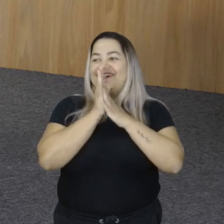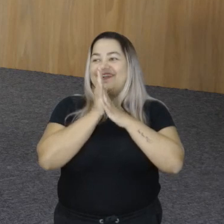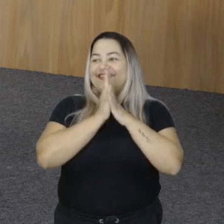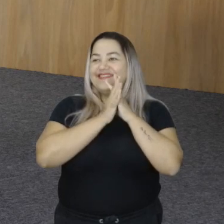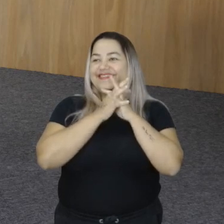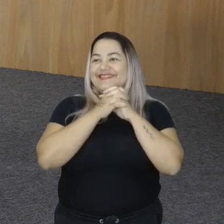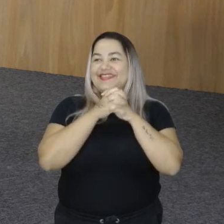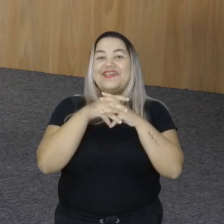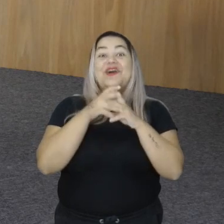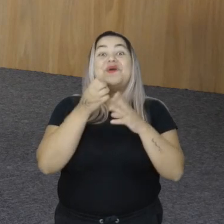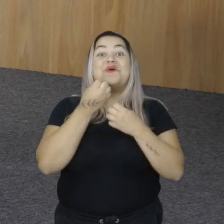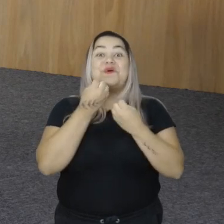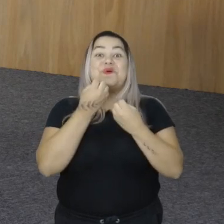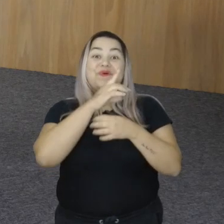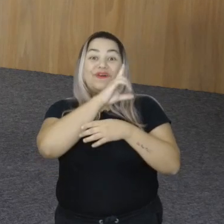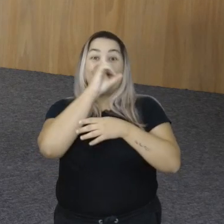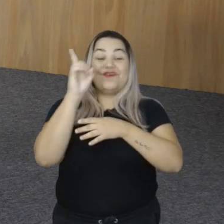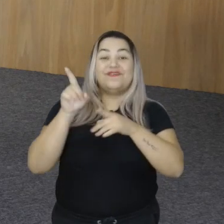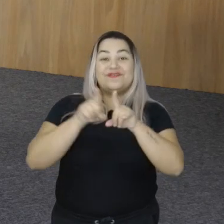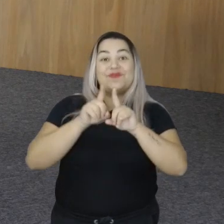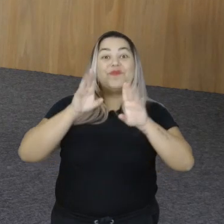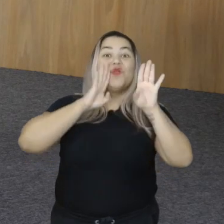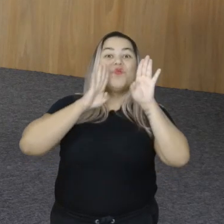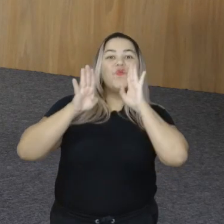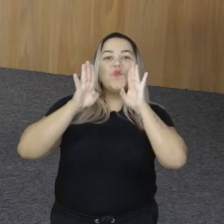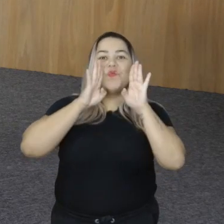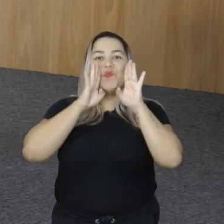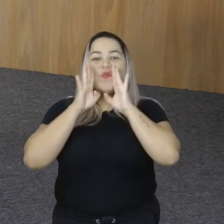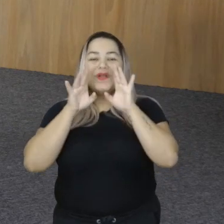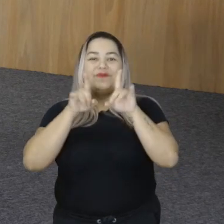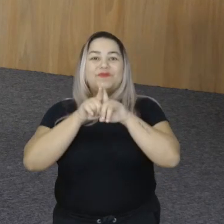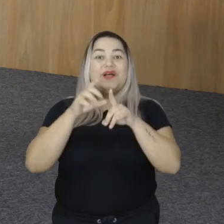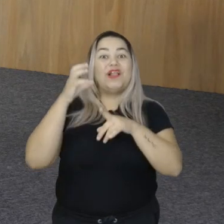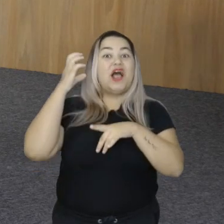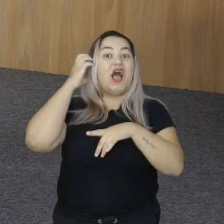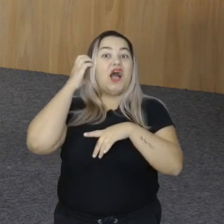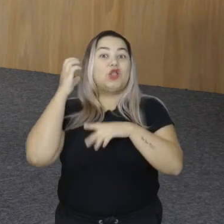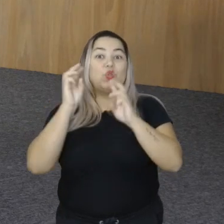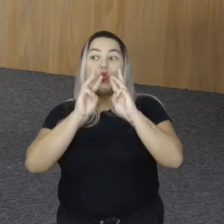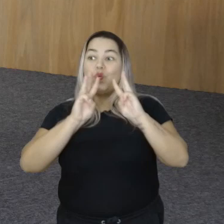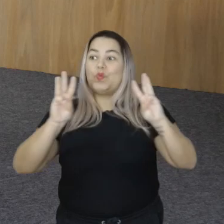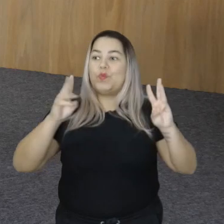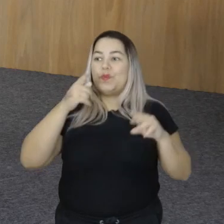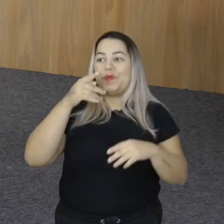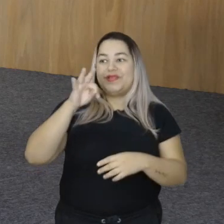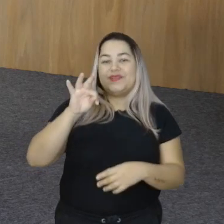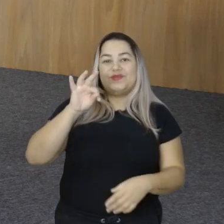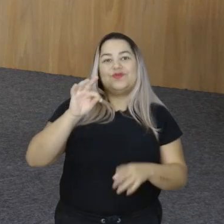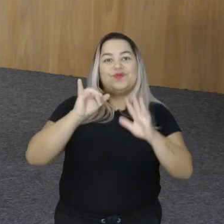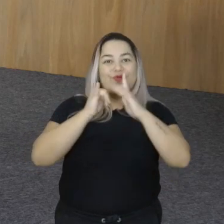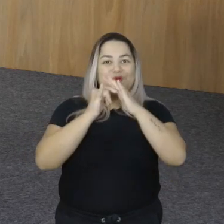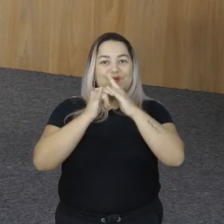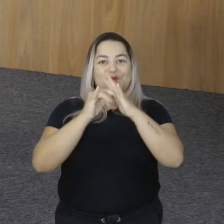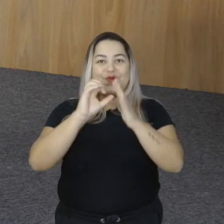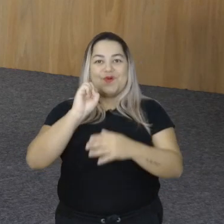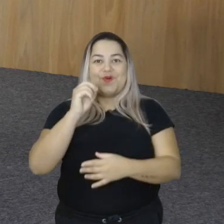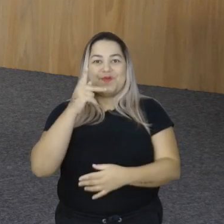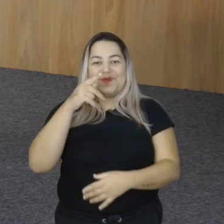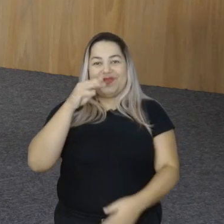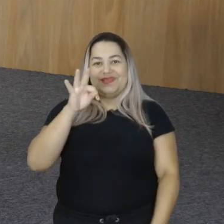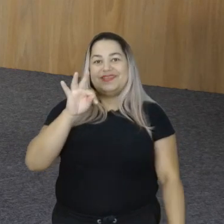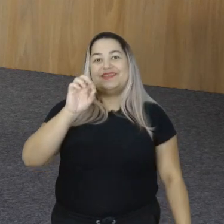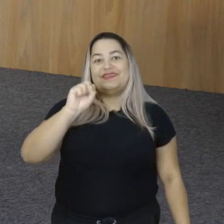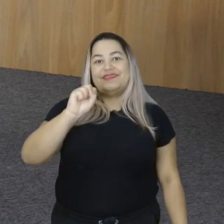Um ótimo dia para você que acompanha a gente pelo Facebook, pela Rádio PT na web, pela TV PT no YouTube ou pelo PT